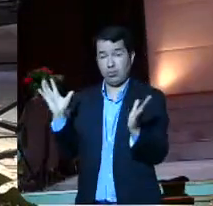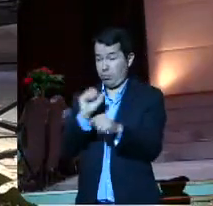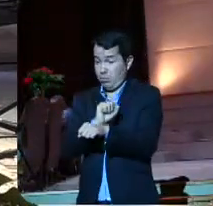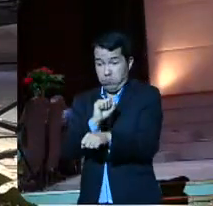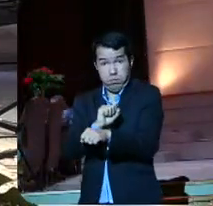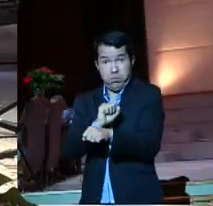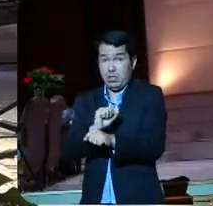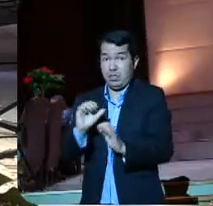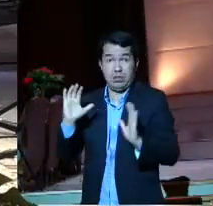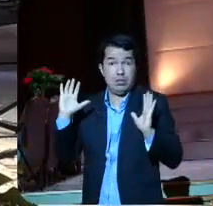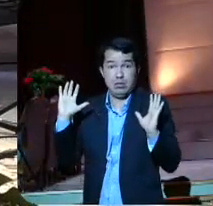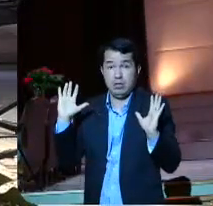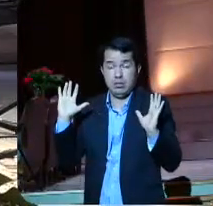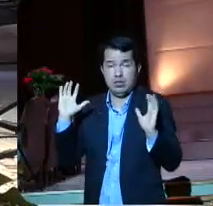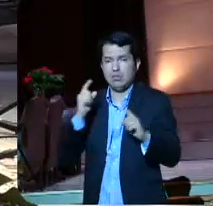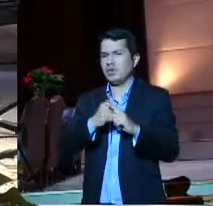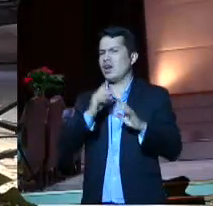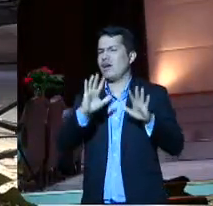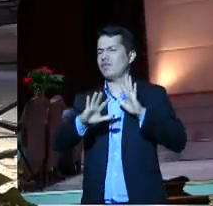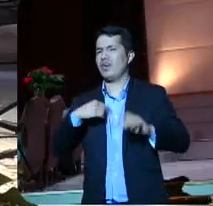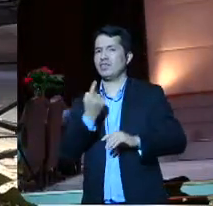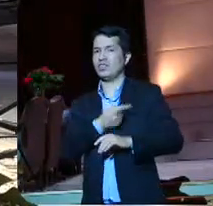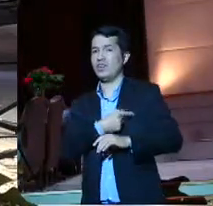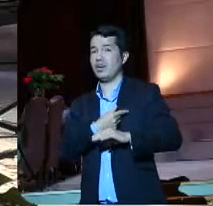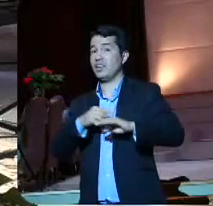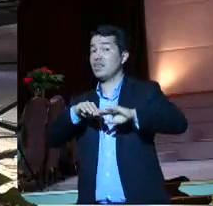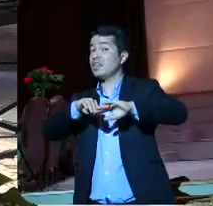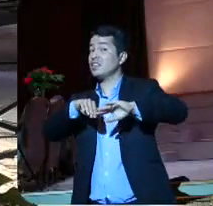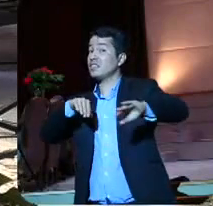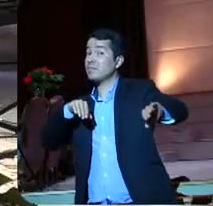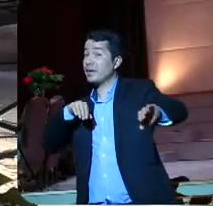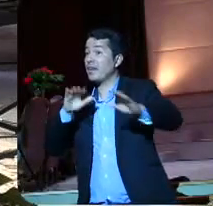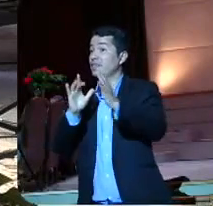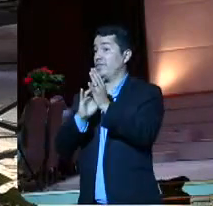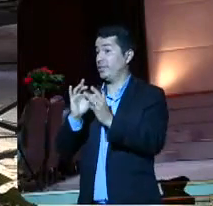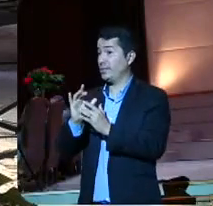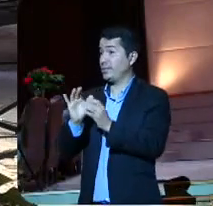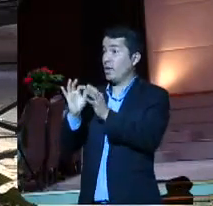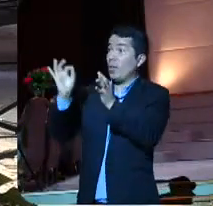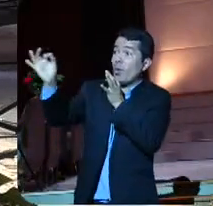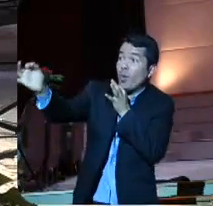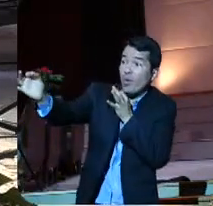pelas mãos, simplesmente porque não é esse o jeito de fazer as coisas.